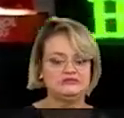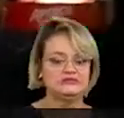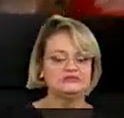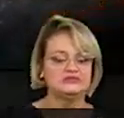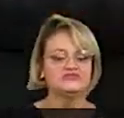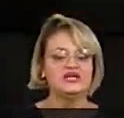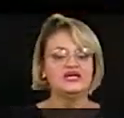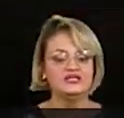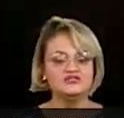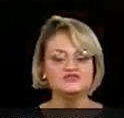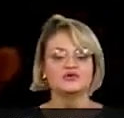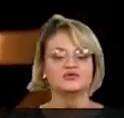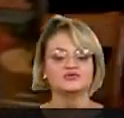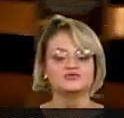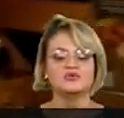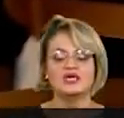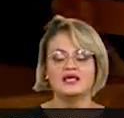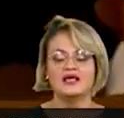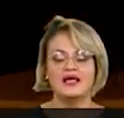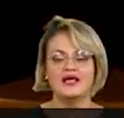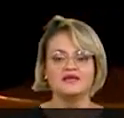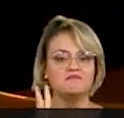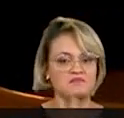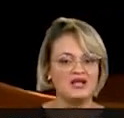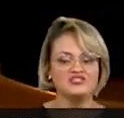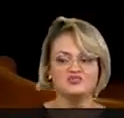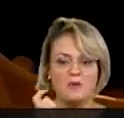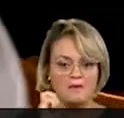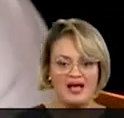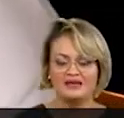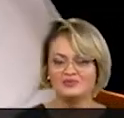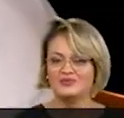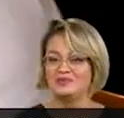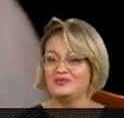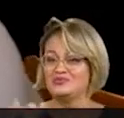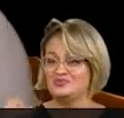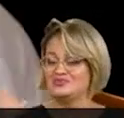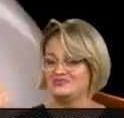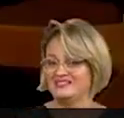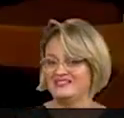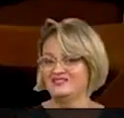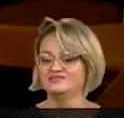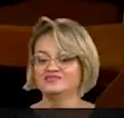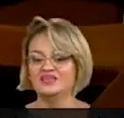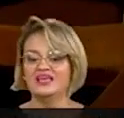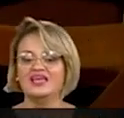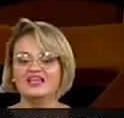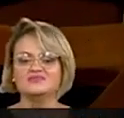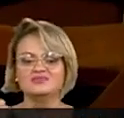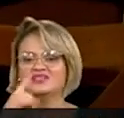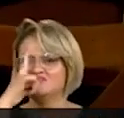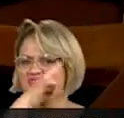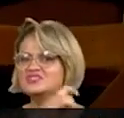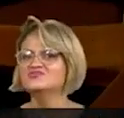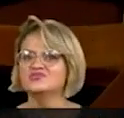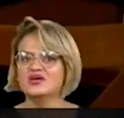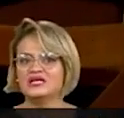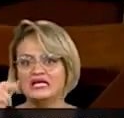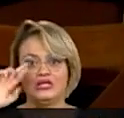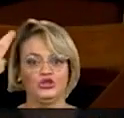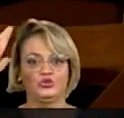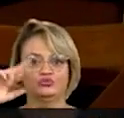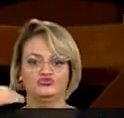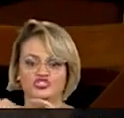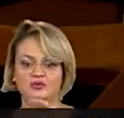que está empenhado em quitar os empréstimos que tomou, mas os juros altos atrapalham. Está difícil mesmo para o empresário hoje, de